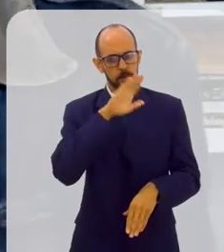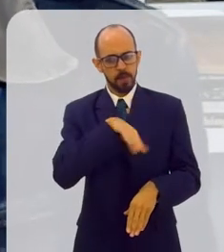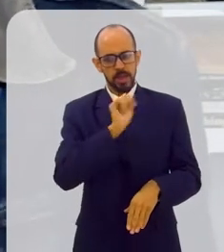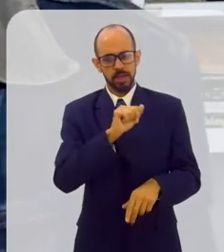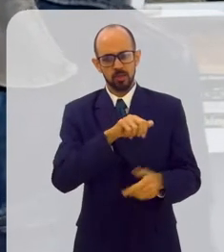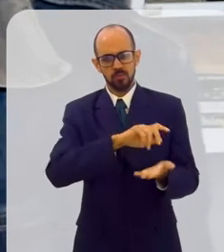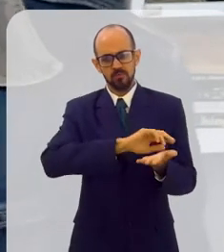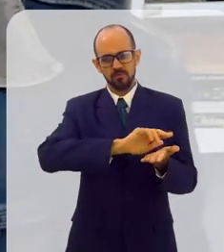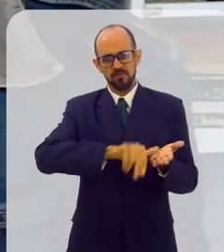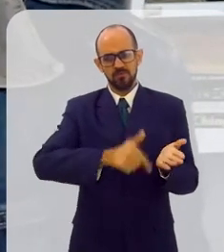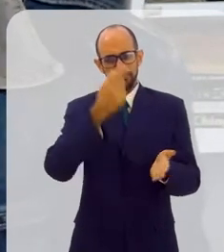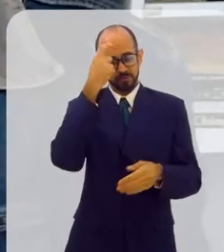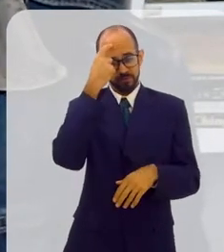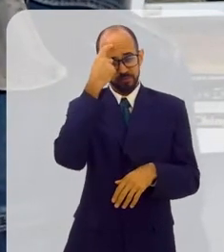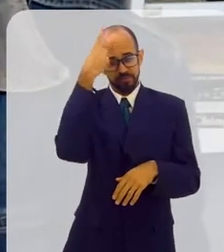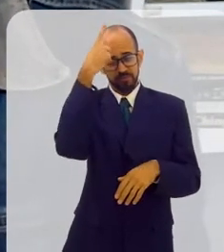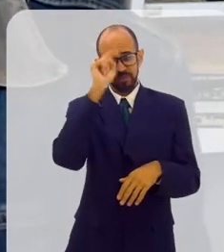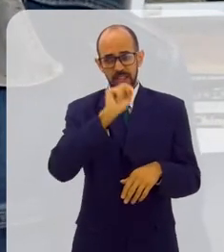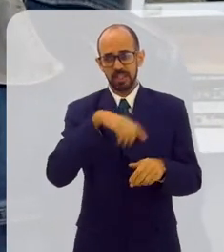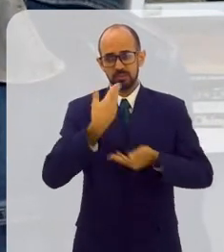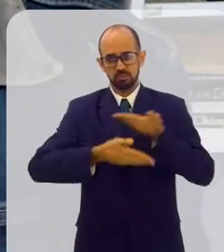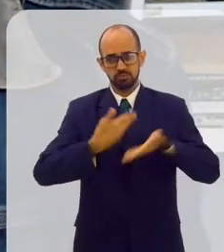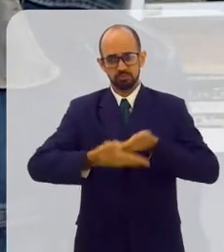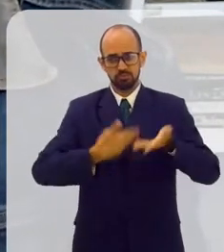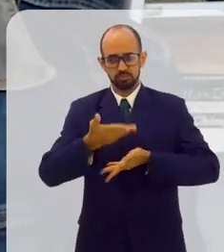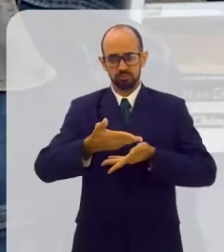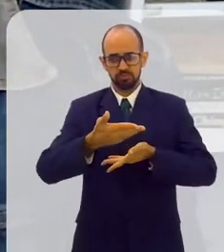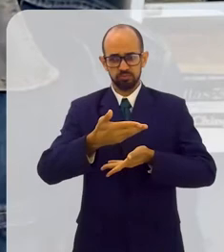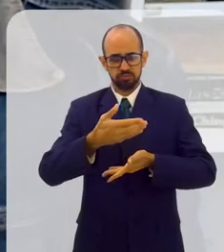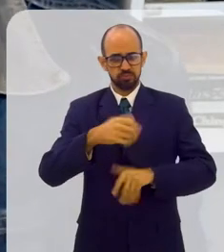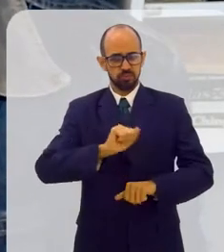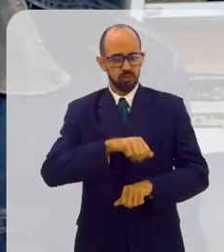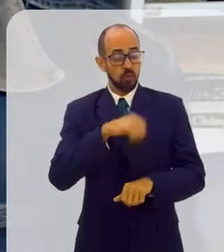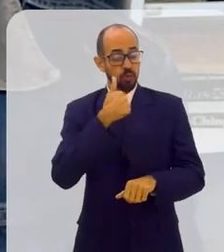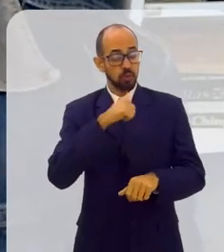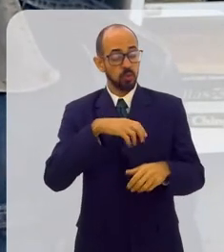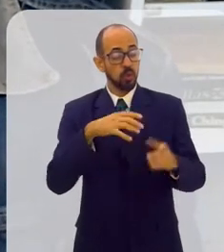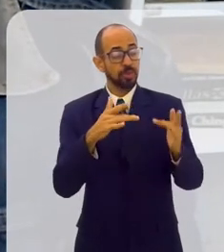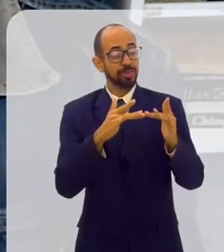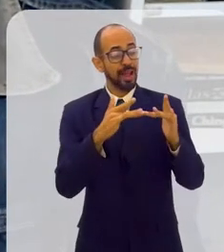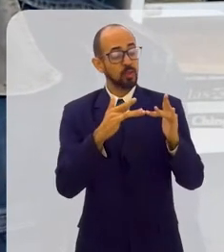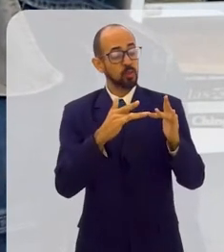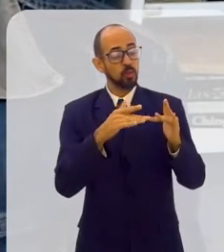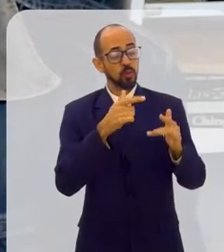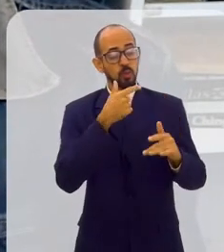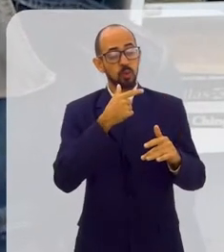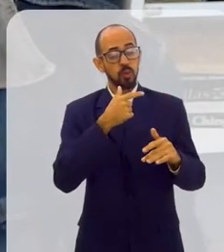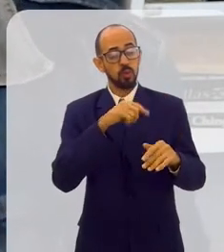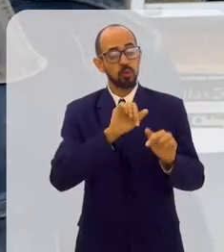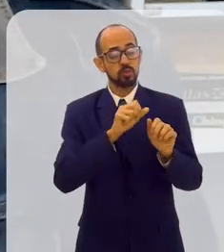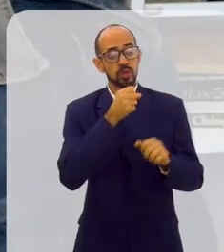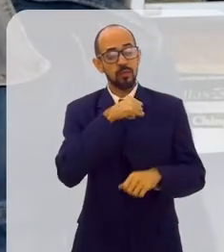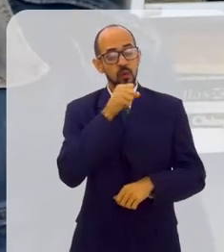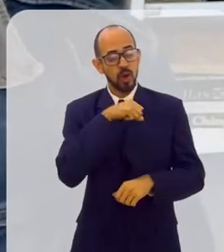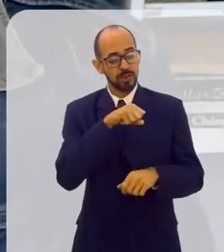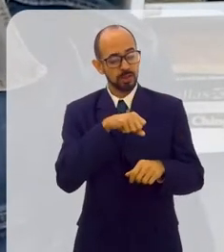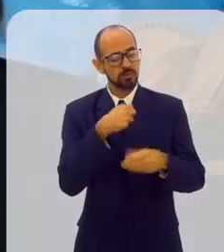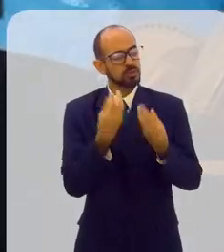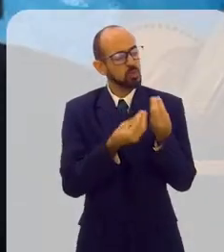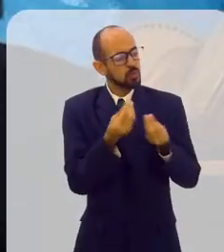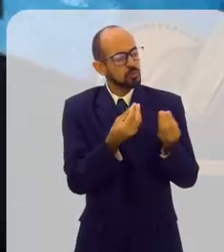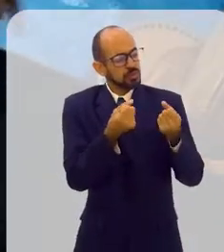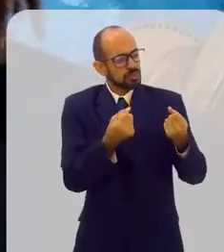diversidade, uma grande vivência que você teve com seus avós. Como é que você descreveria a sua